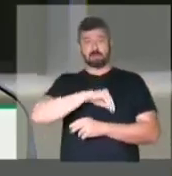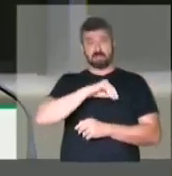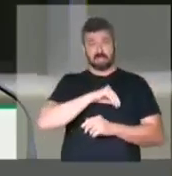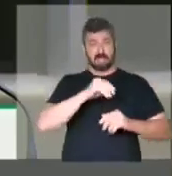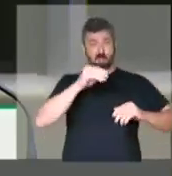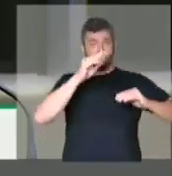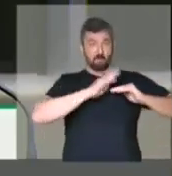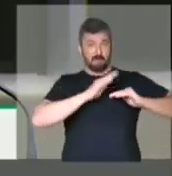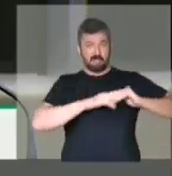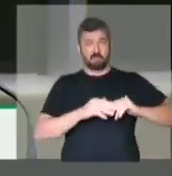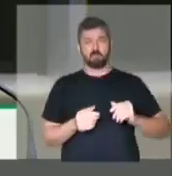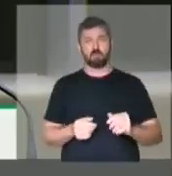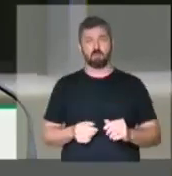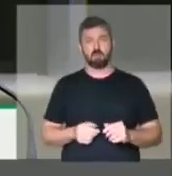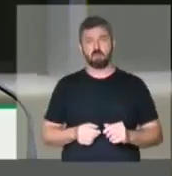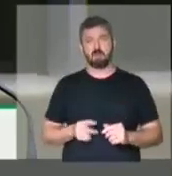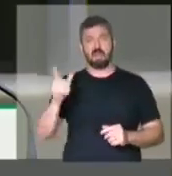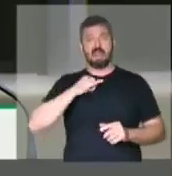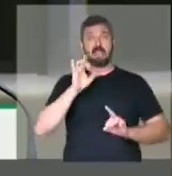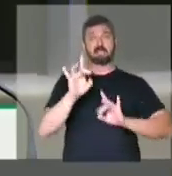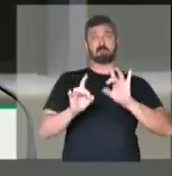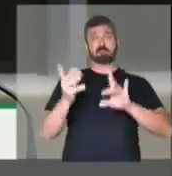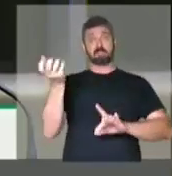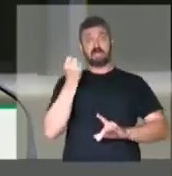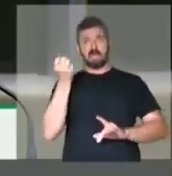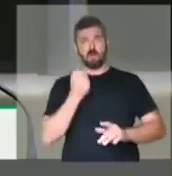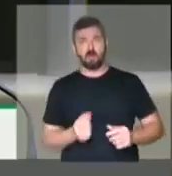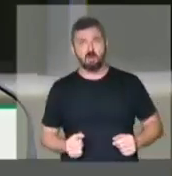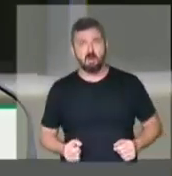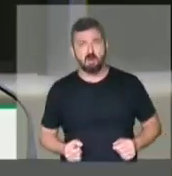ganha o salário mínimo é privilégio.